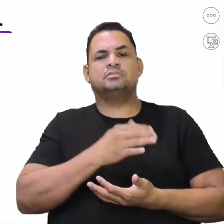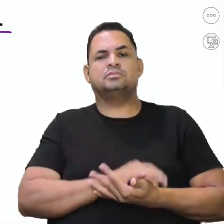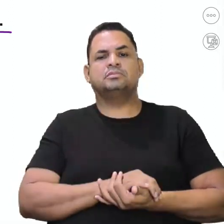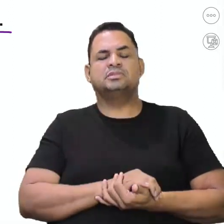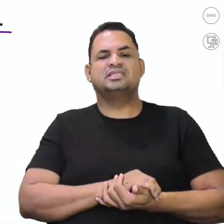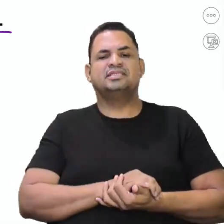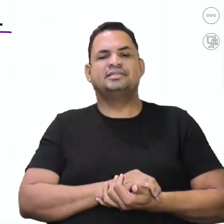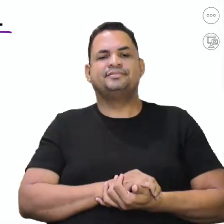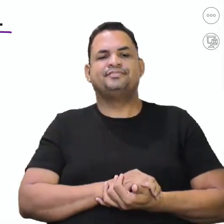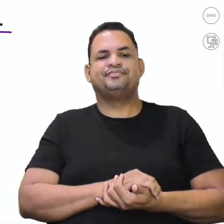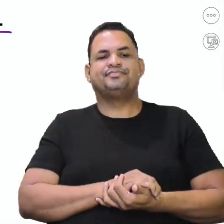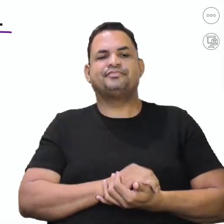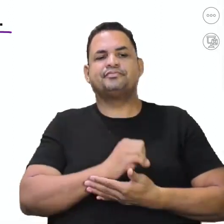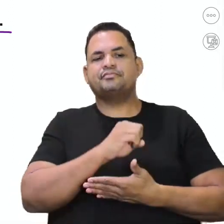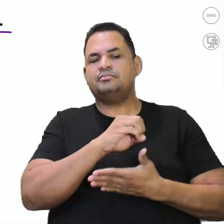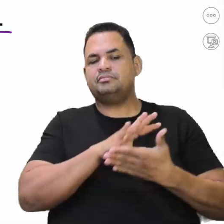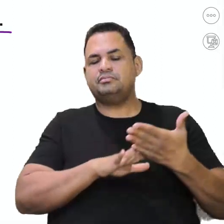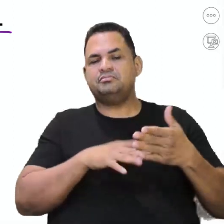tipo de